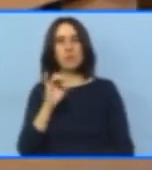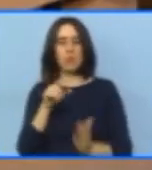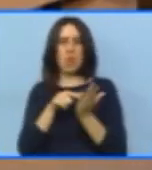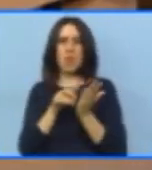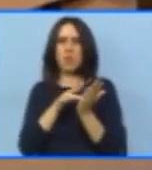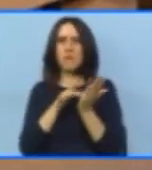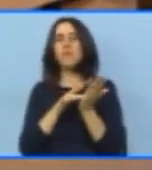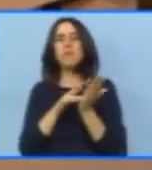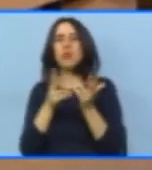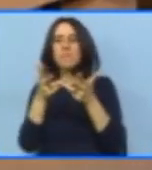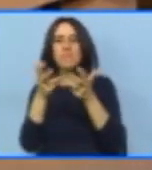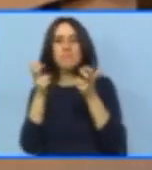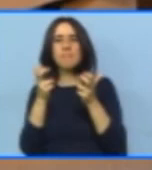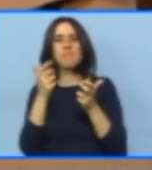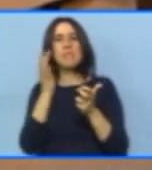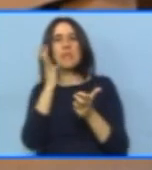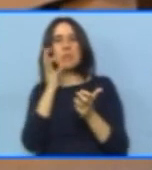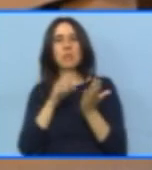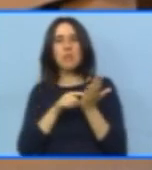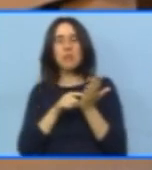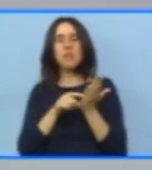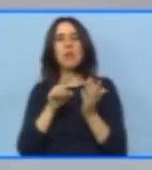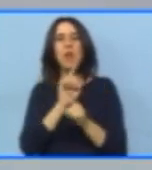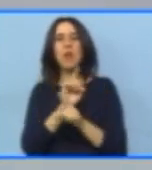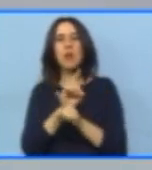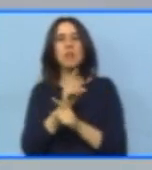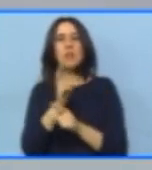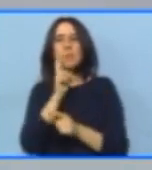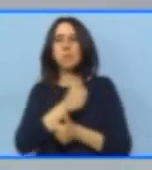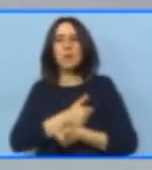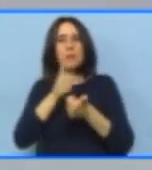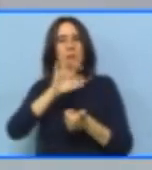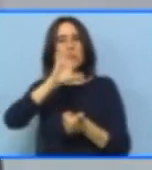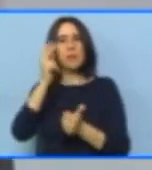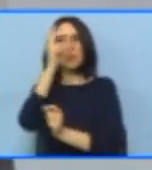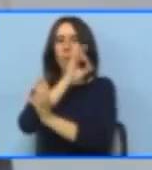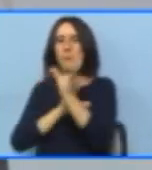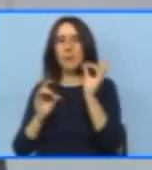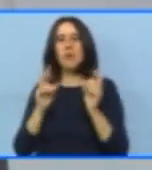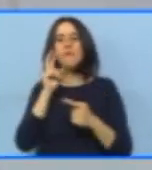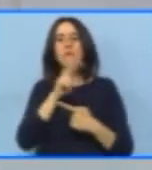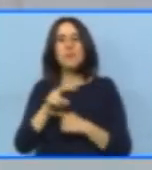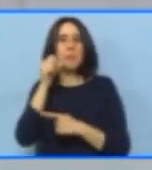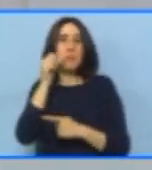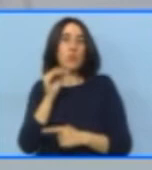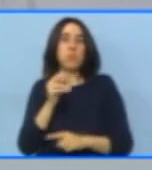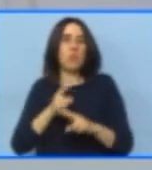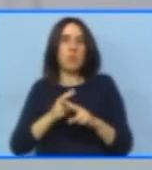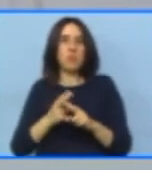e tentamos uma interpretação, ainda não visitou qualquer capital de um país da União Europeia, à exceção, obviamente, de Roma, que